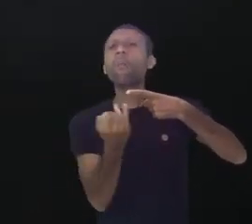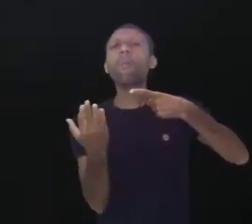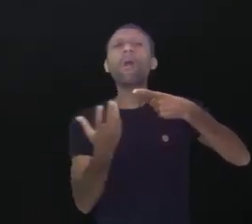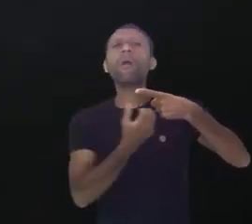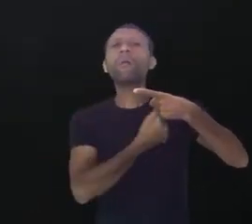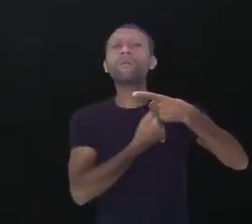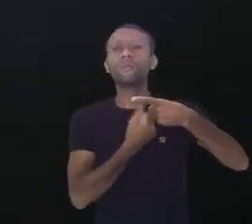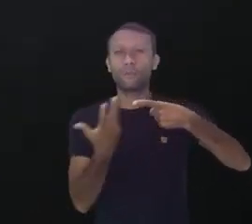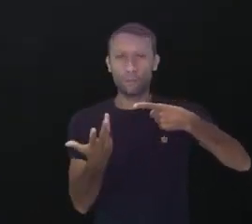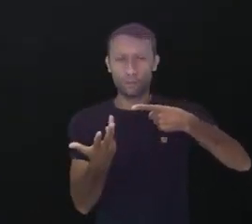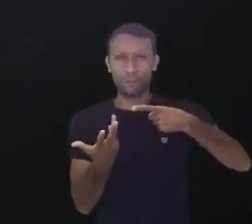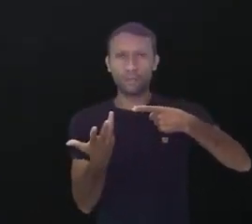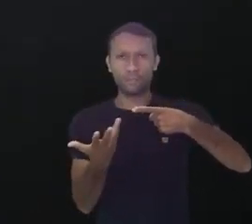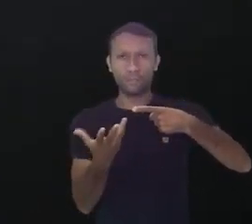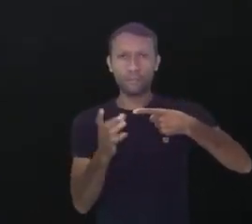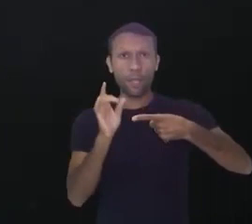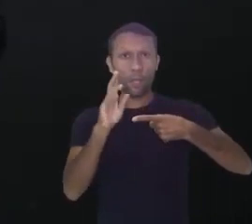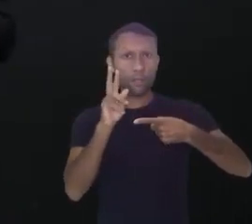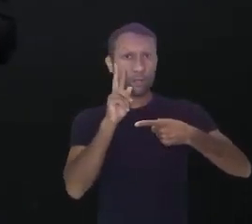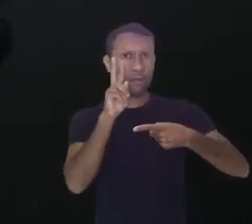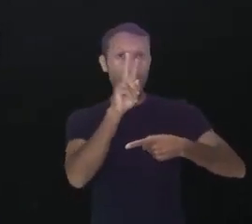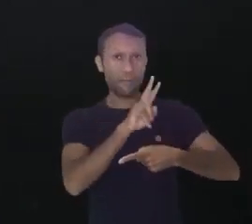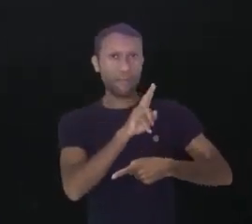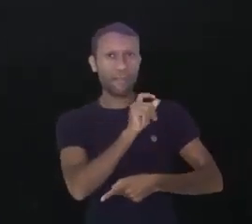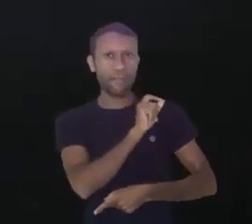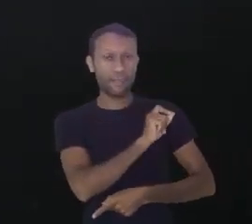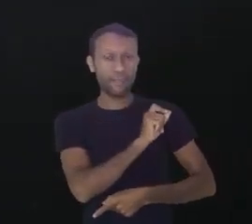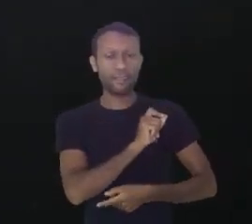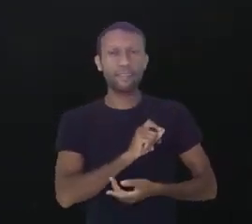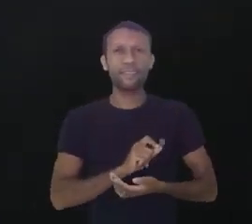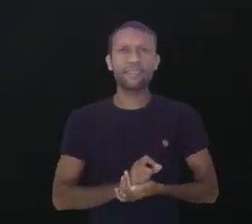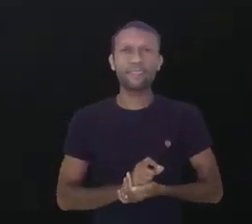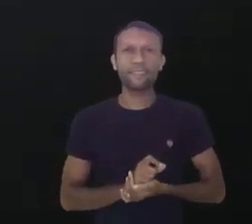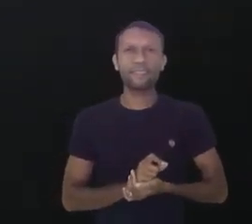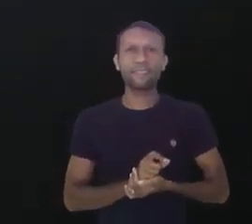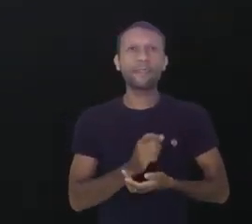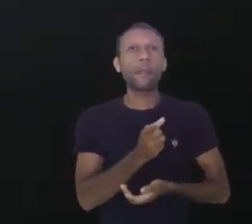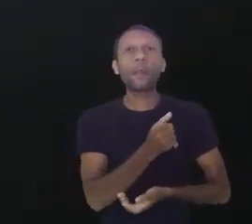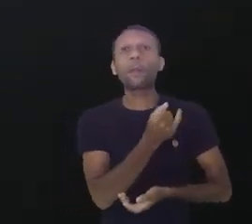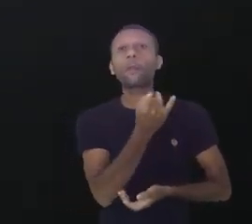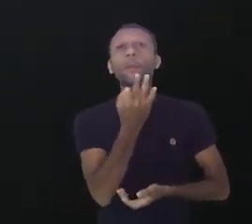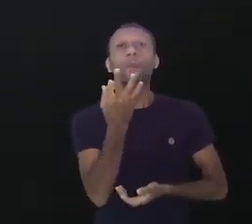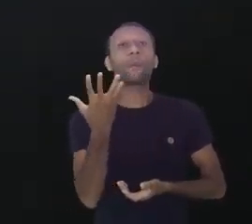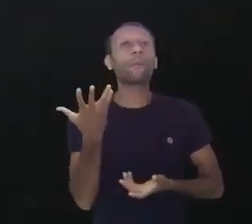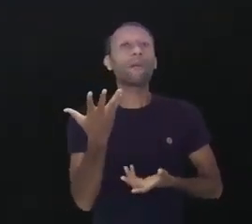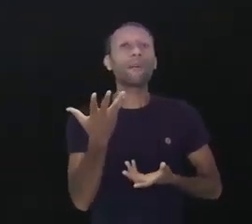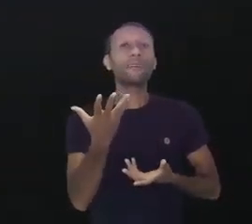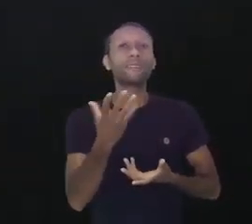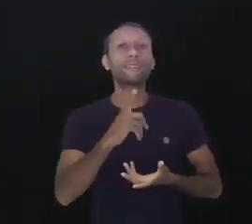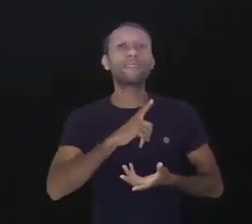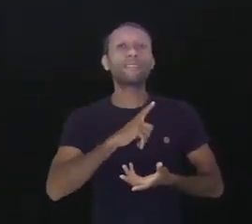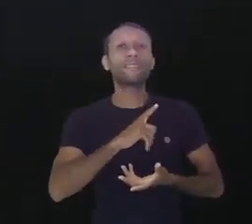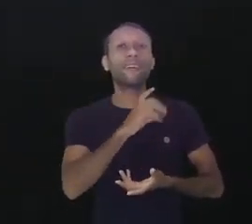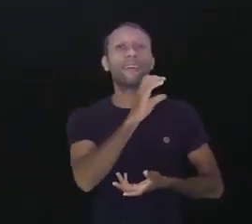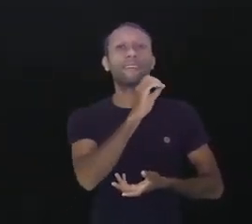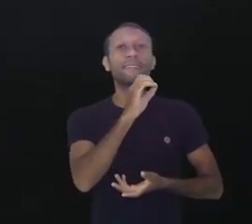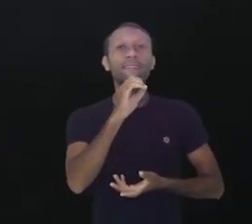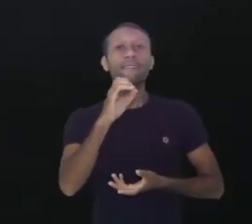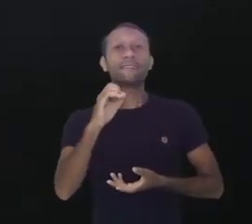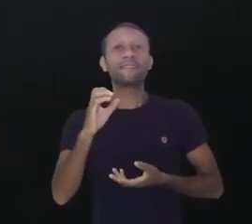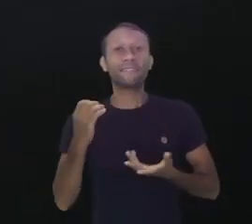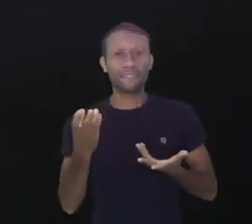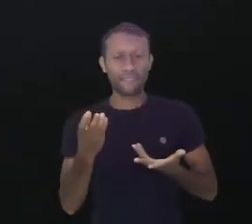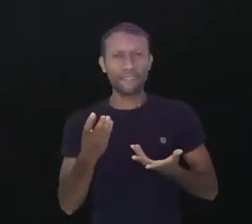no nosso denominador? É só você verificar a quantidade de casas decimais, pois